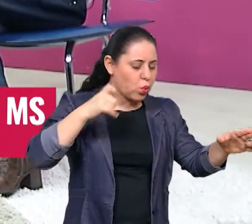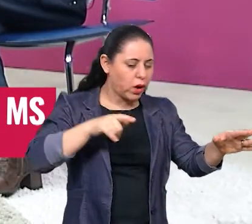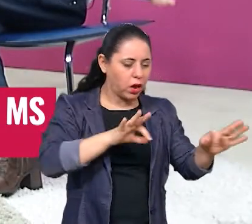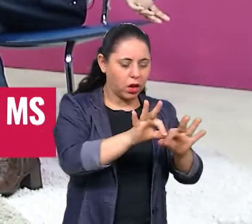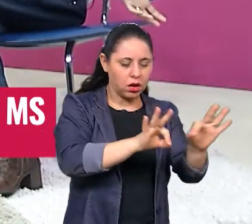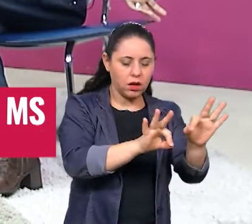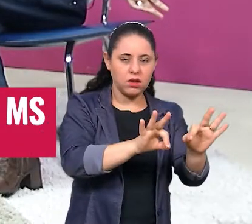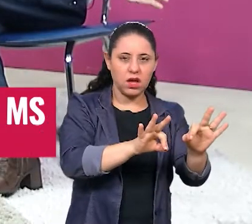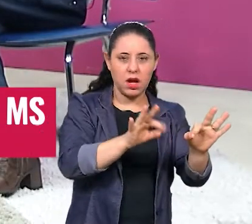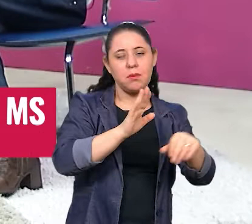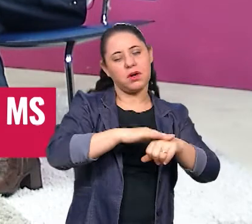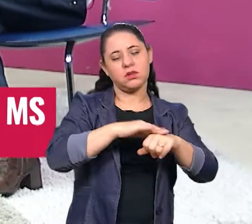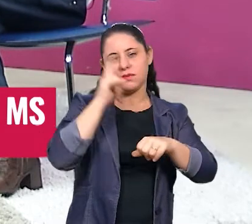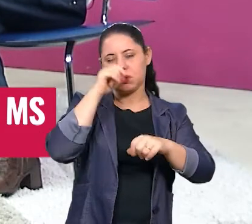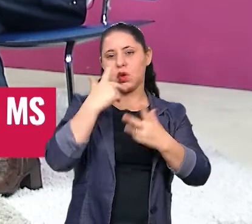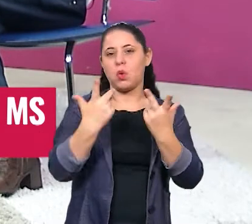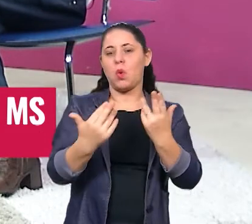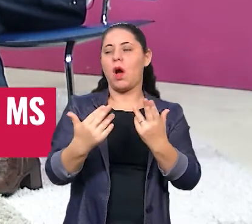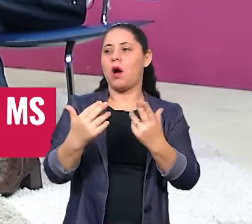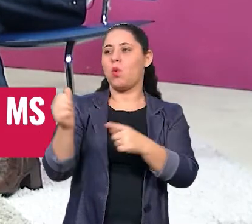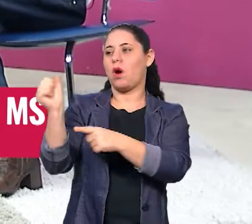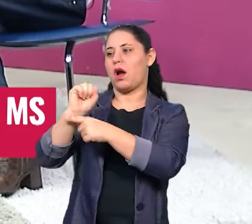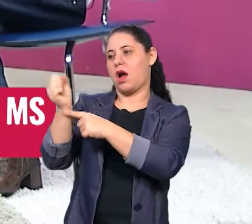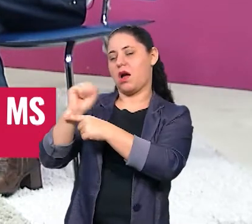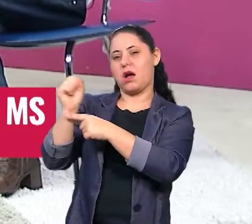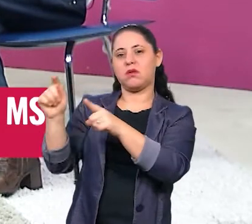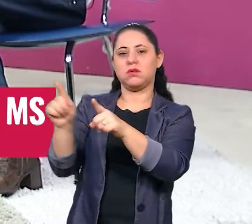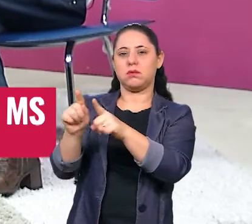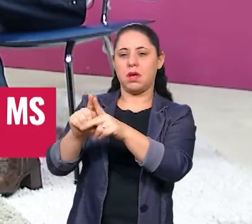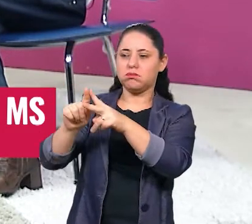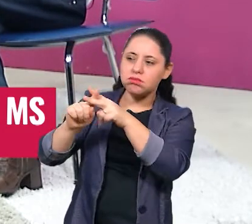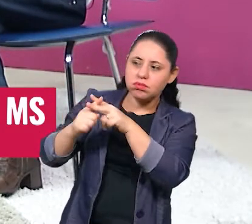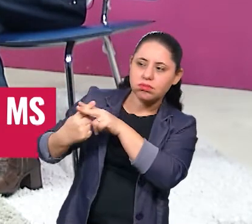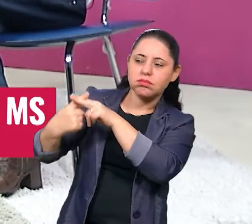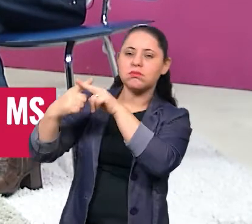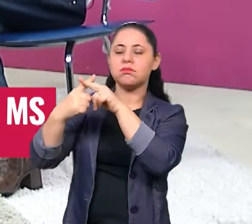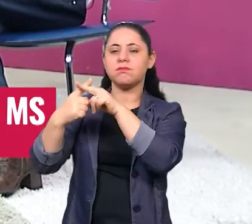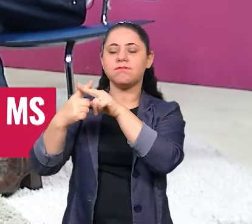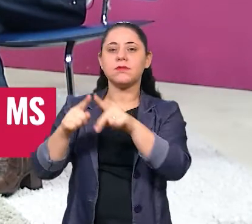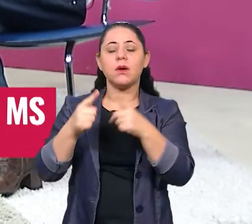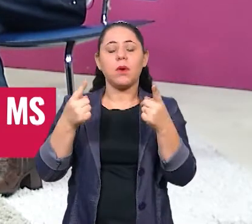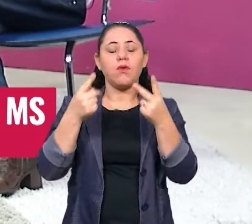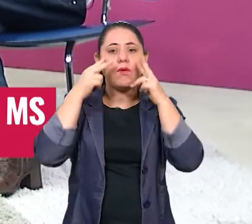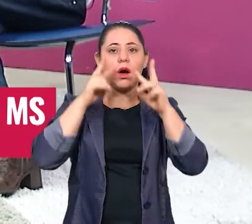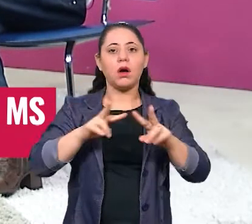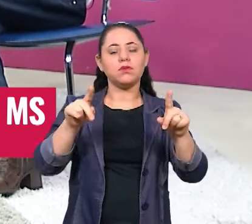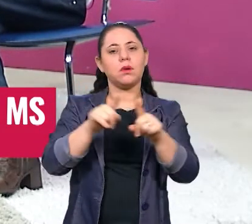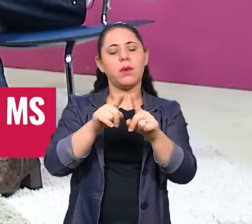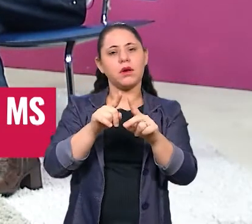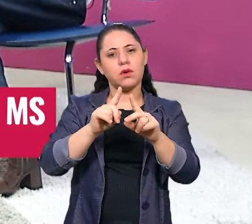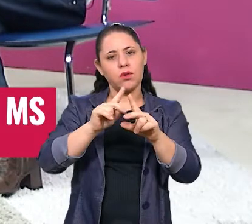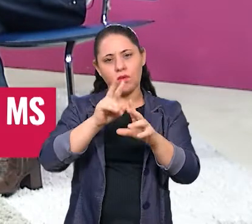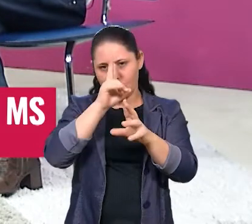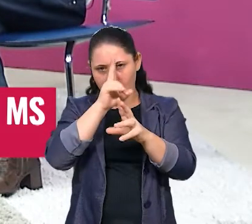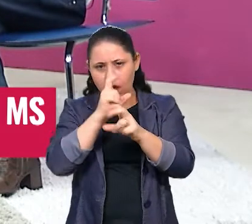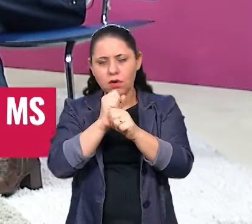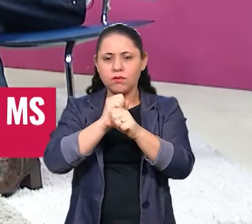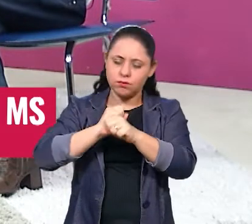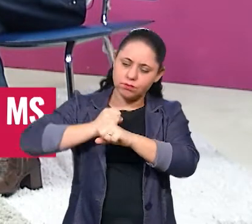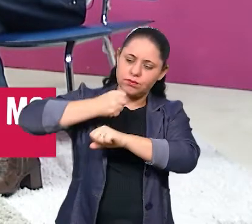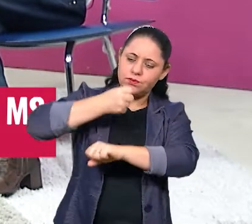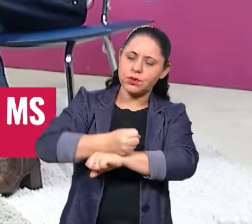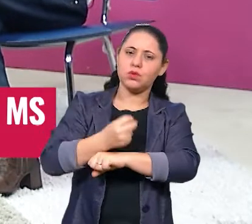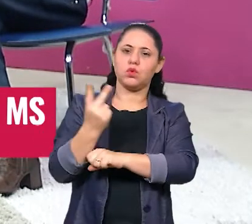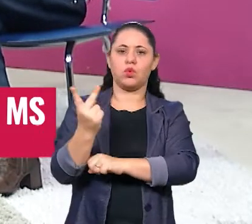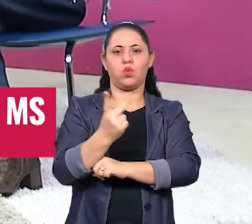né? Como mecânico. Sim. Também, né? Mas eu vejo também um esforço que está sendo sempre feito das duas partes. Se a